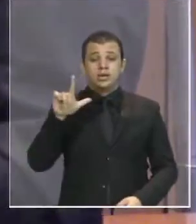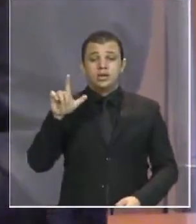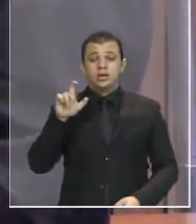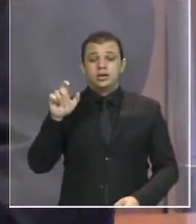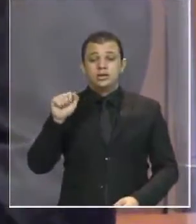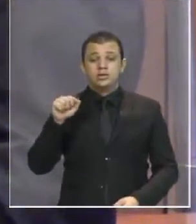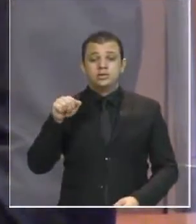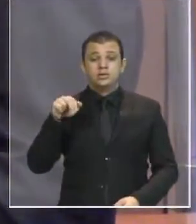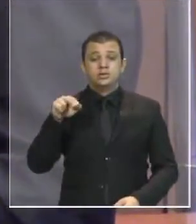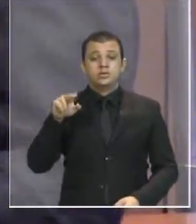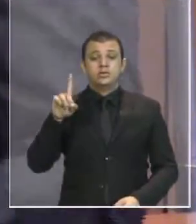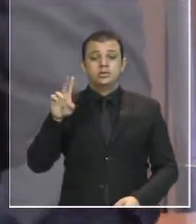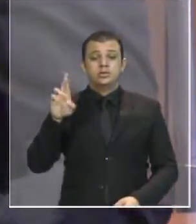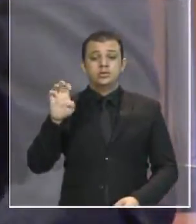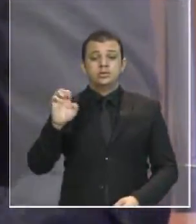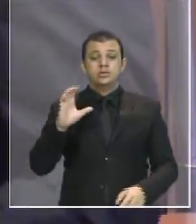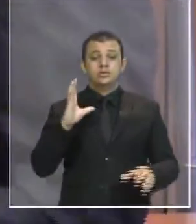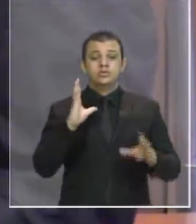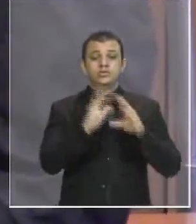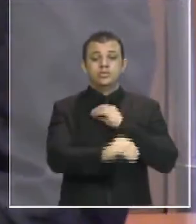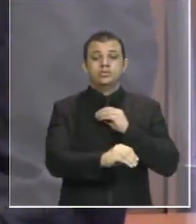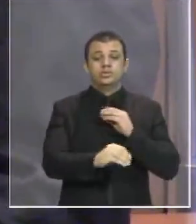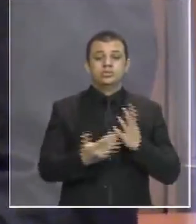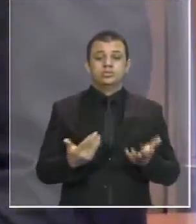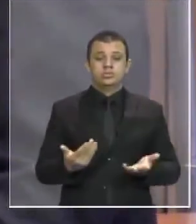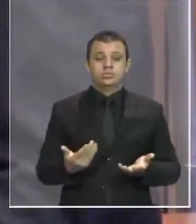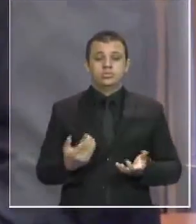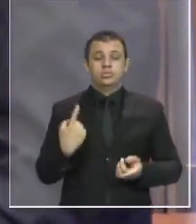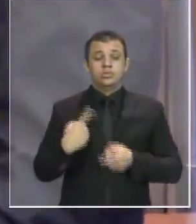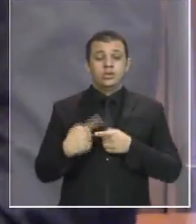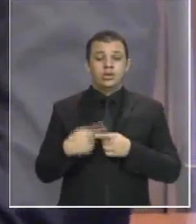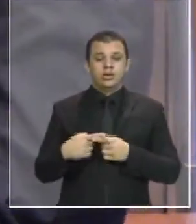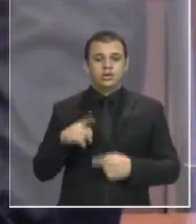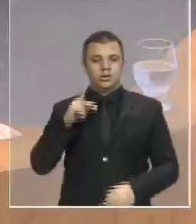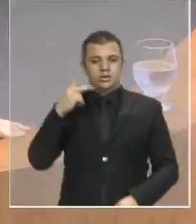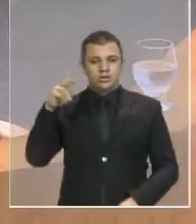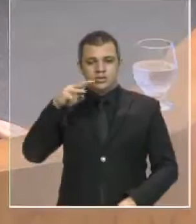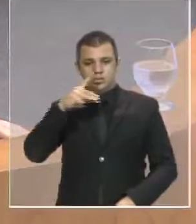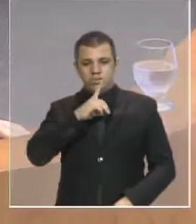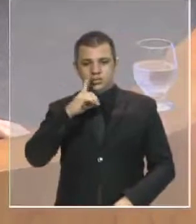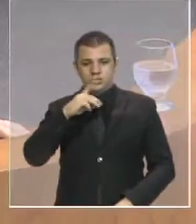da boa-fé do nosso presidente Humberto Coutinho, que, diga-se de passagem,